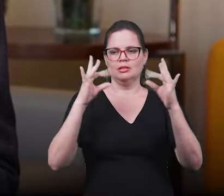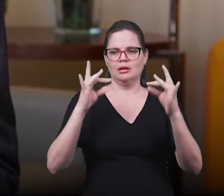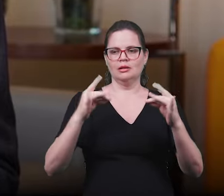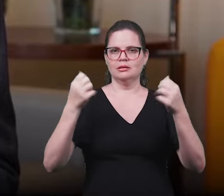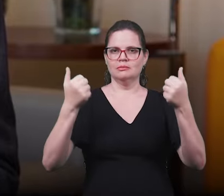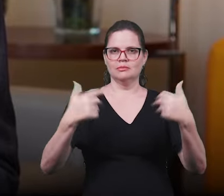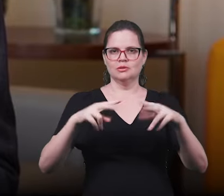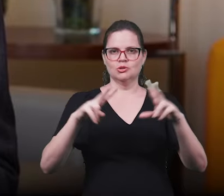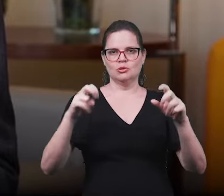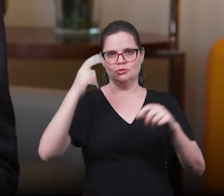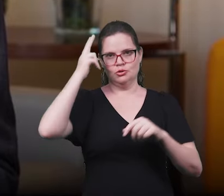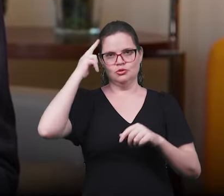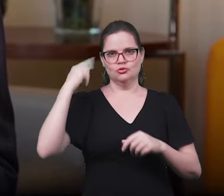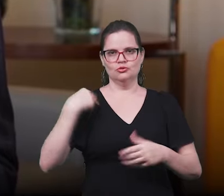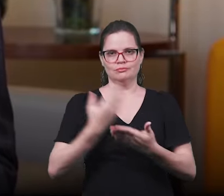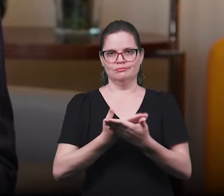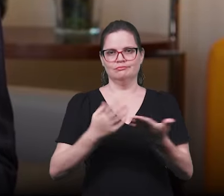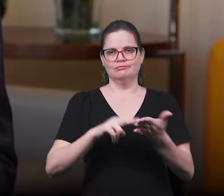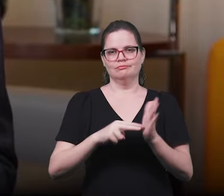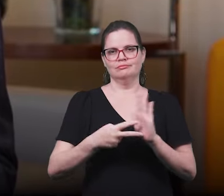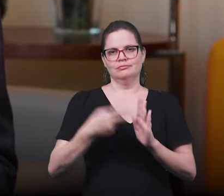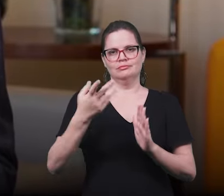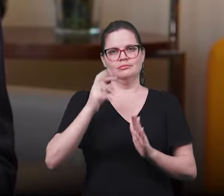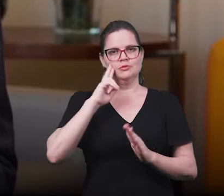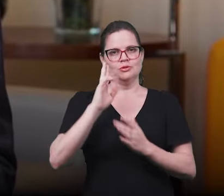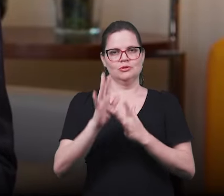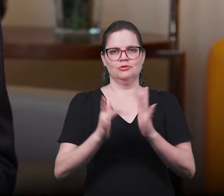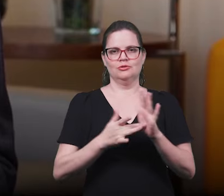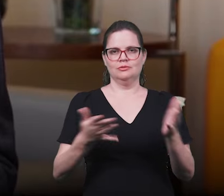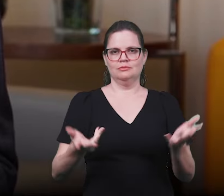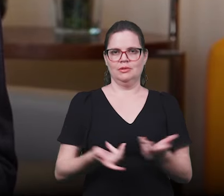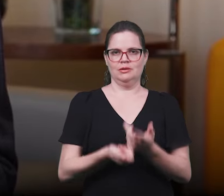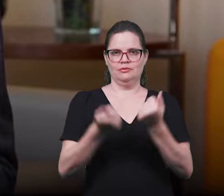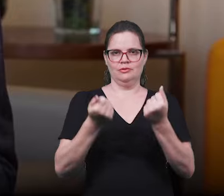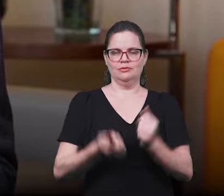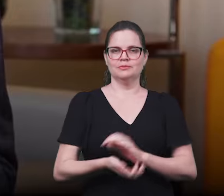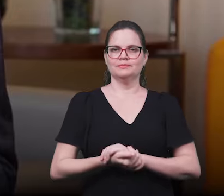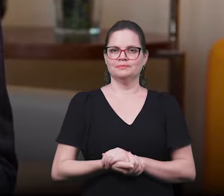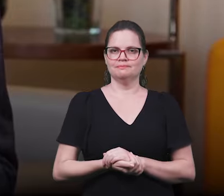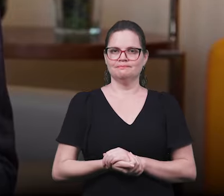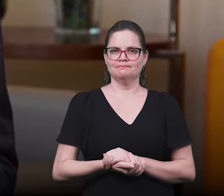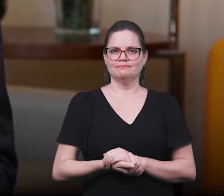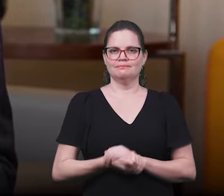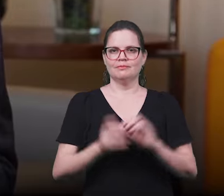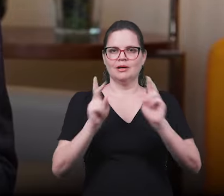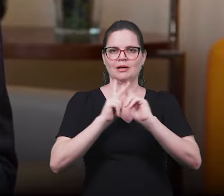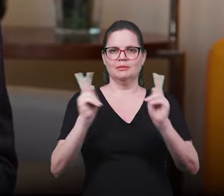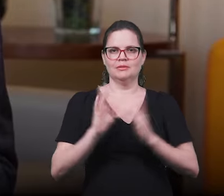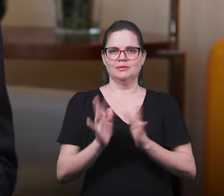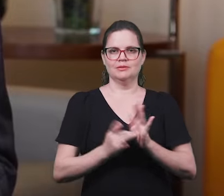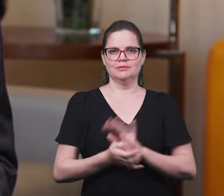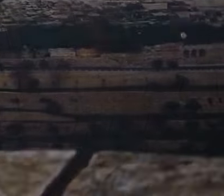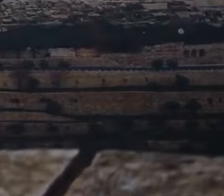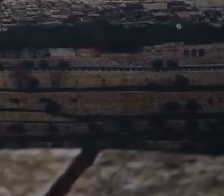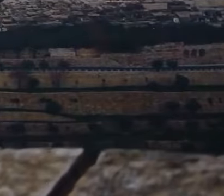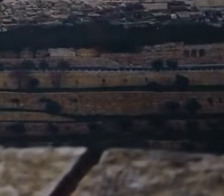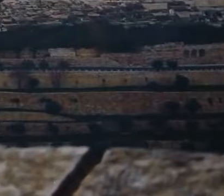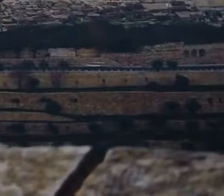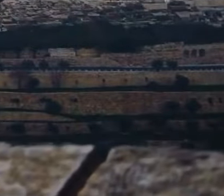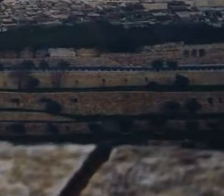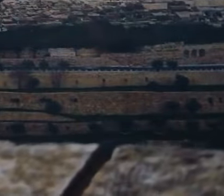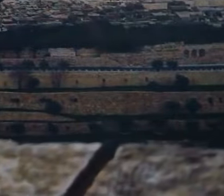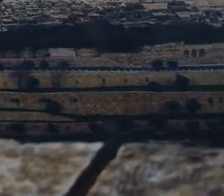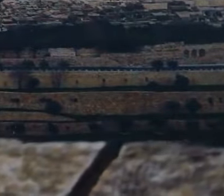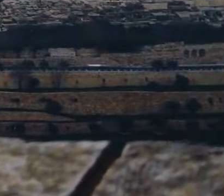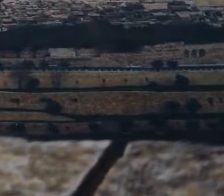se falar de José, como esse tipo maravilhoso do Senhor Jesus no Velho Testamento. A paz do Senhor.